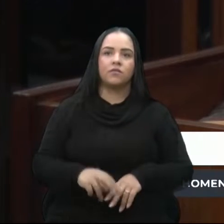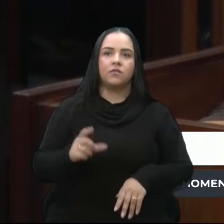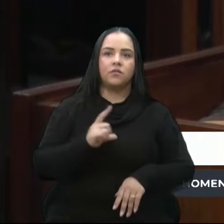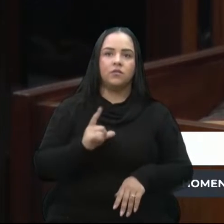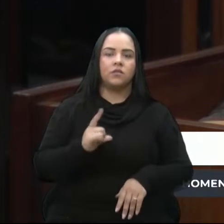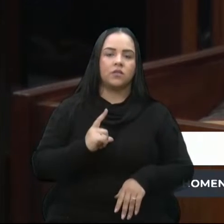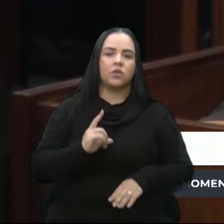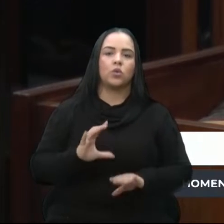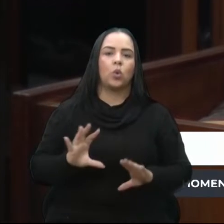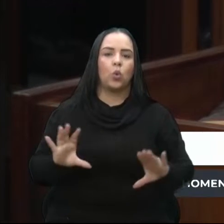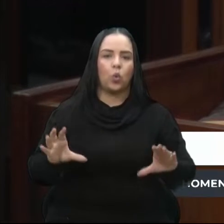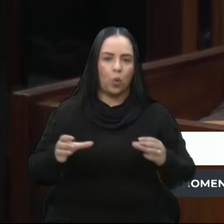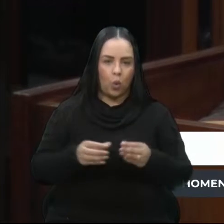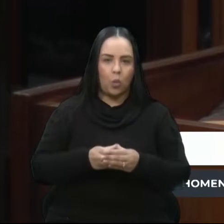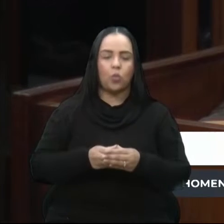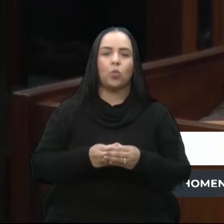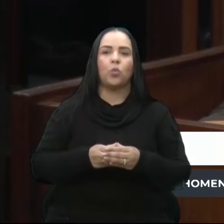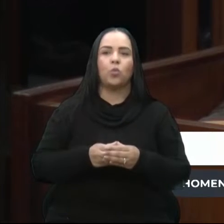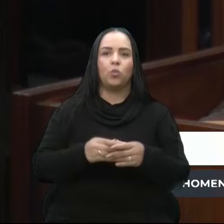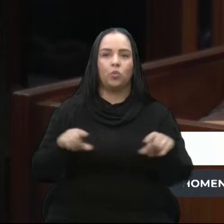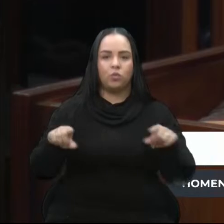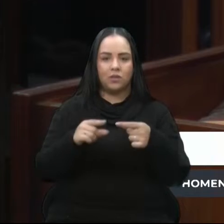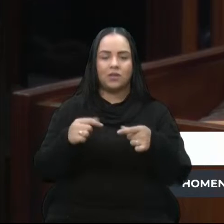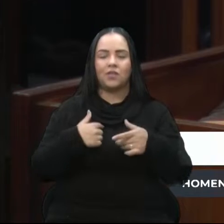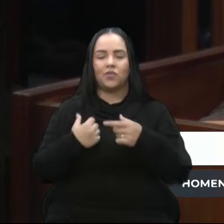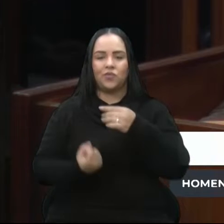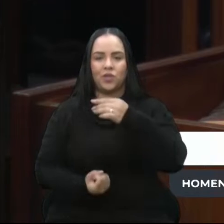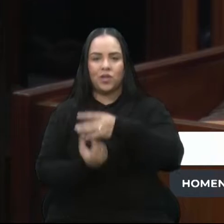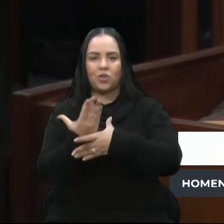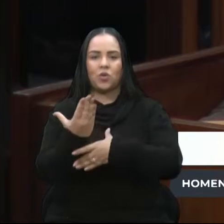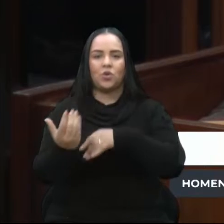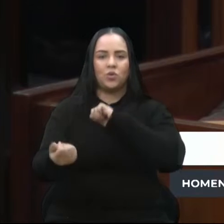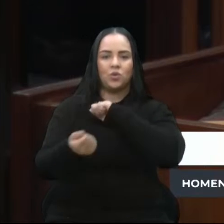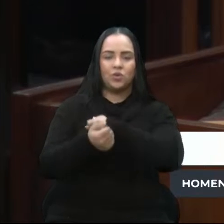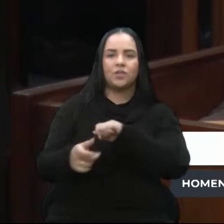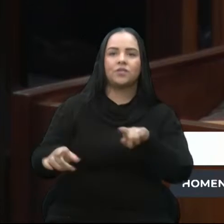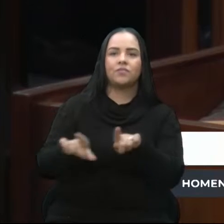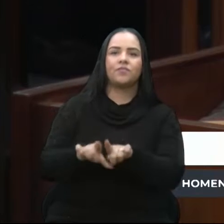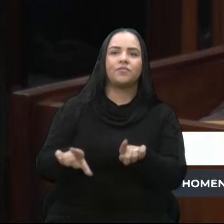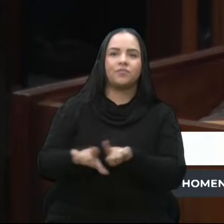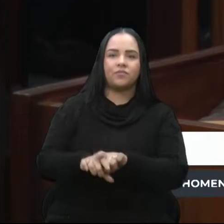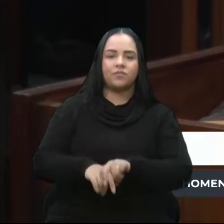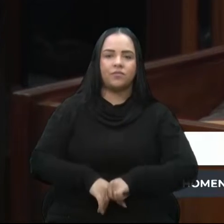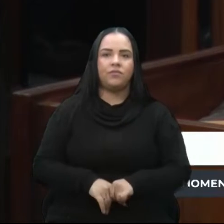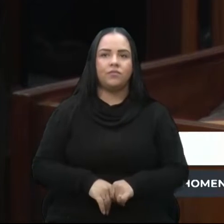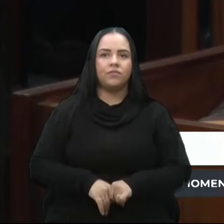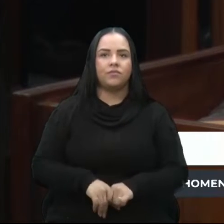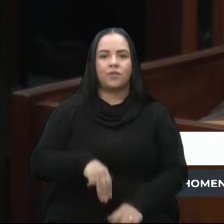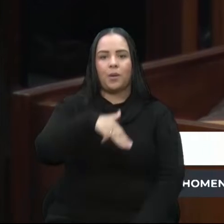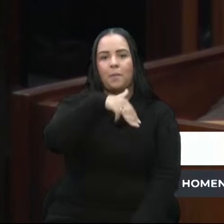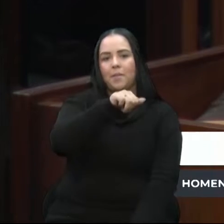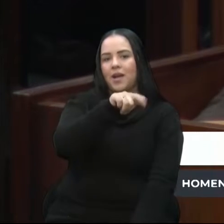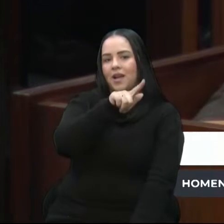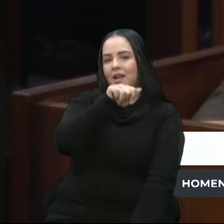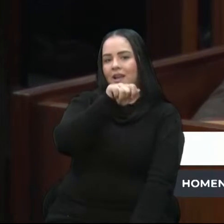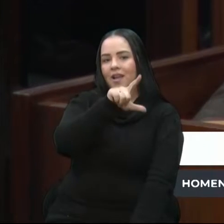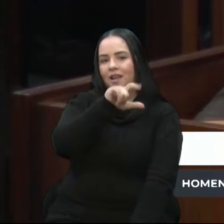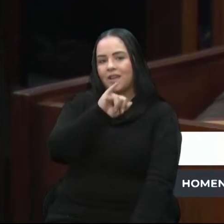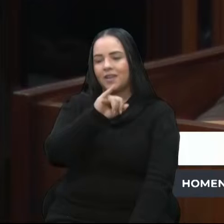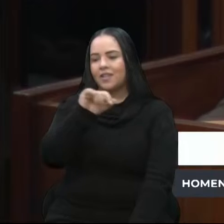Misericolone, que eu sou um dos fundadores, aí está o Auri também, um dos fundadores, a Magali, a Cleri,